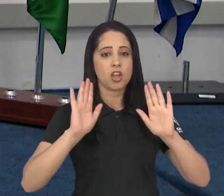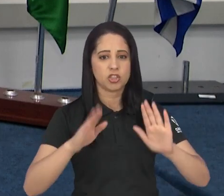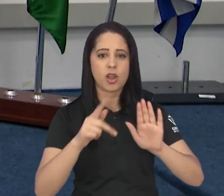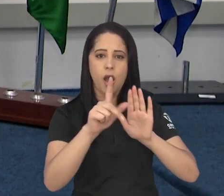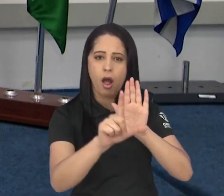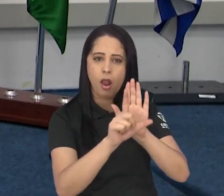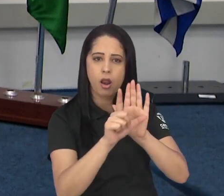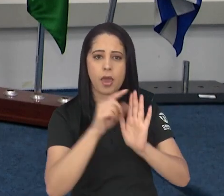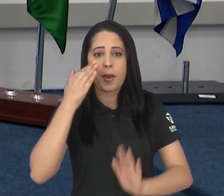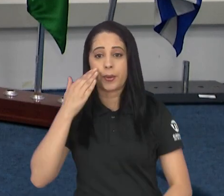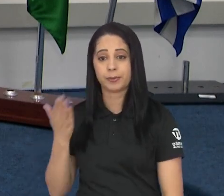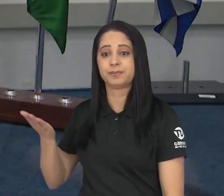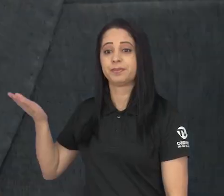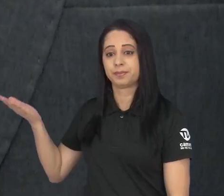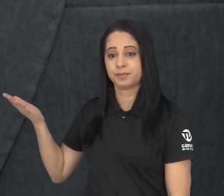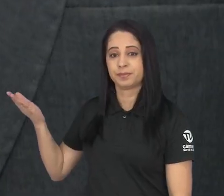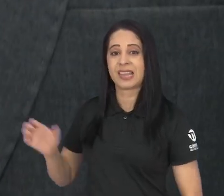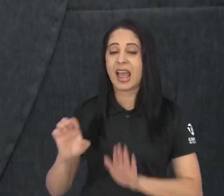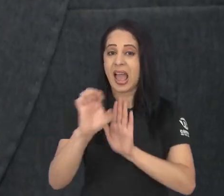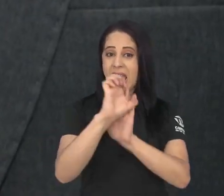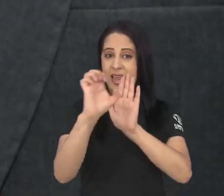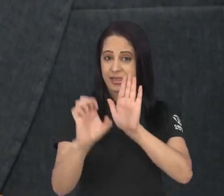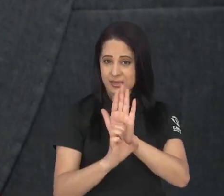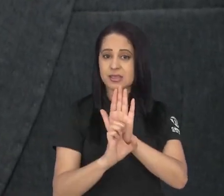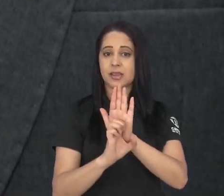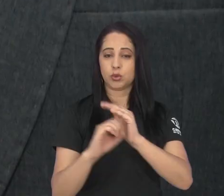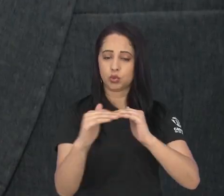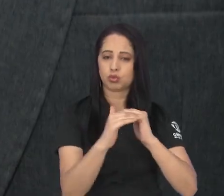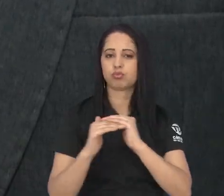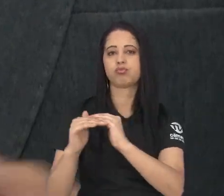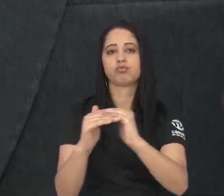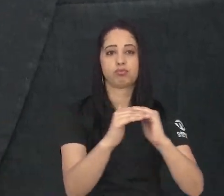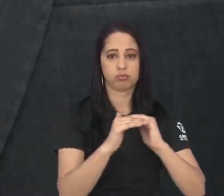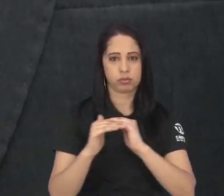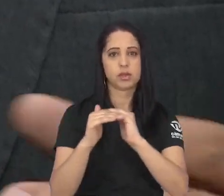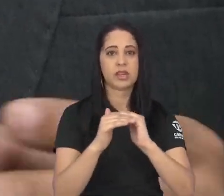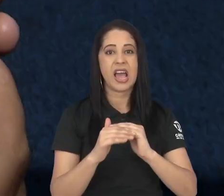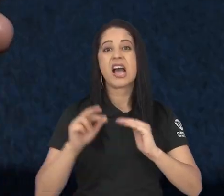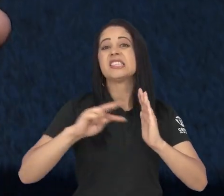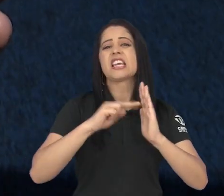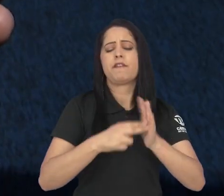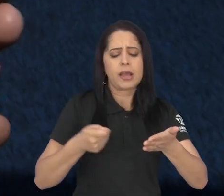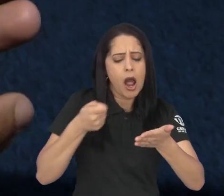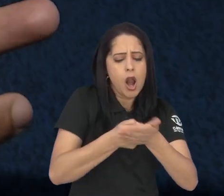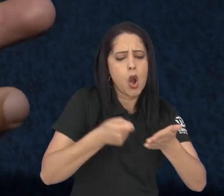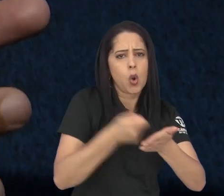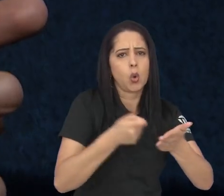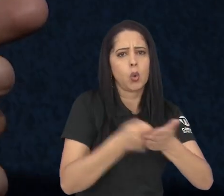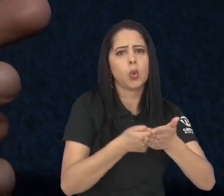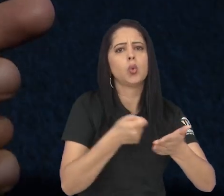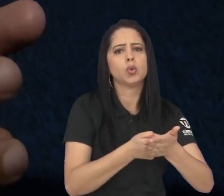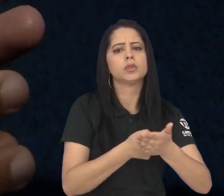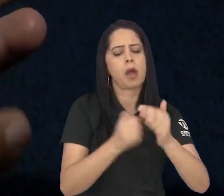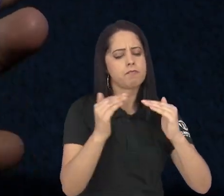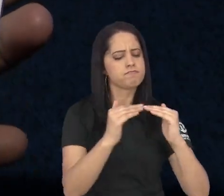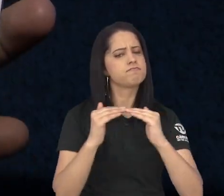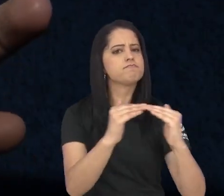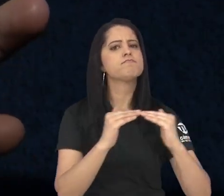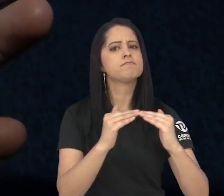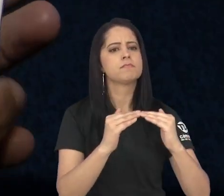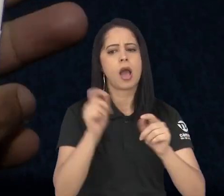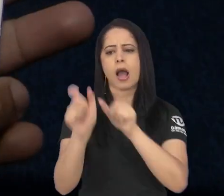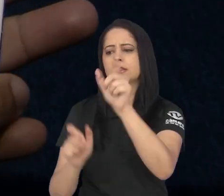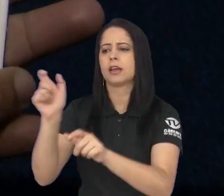algumas medidas em vigor como o estatuto da Igualdade racial e a lei do racismo tentam assegurar uma luta mais